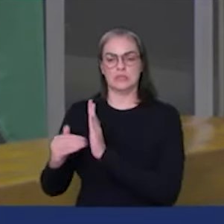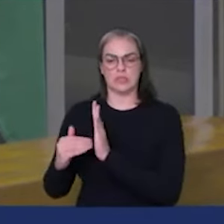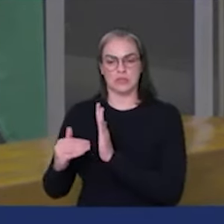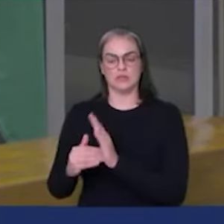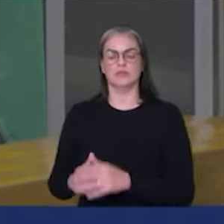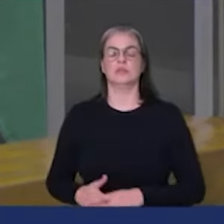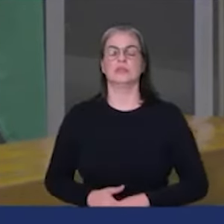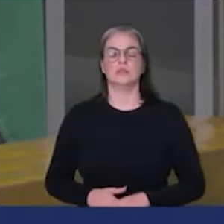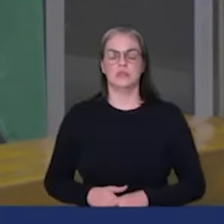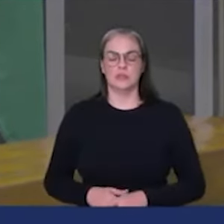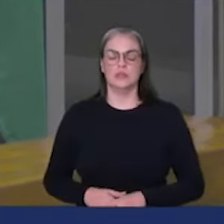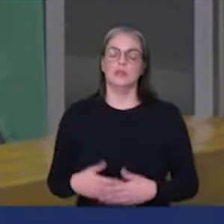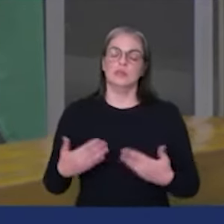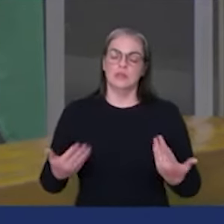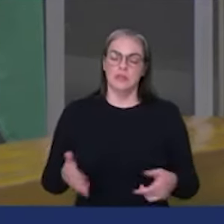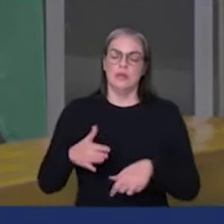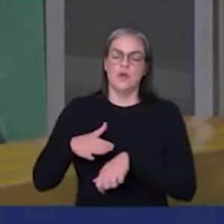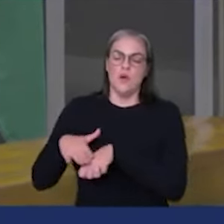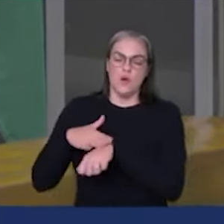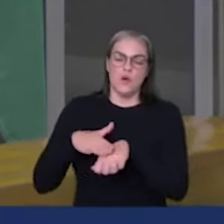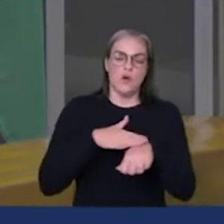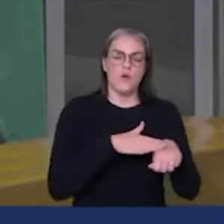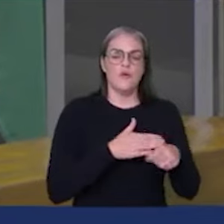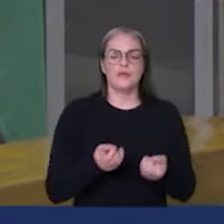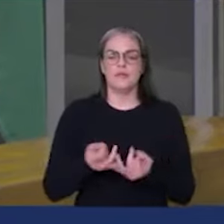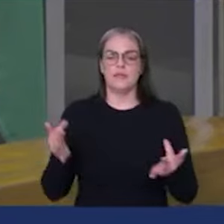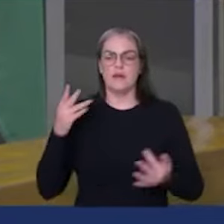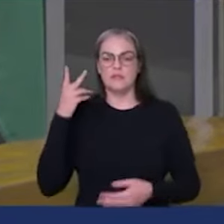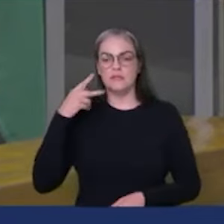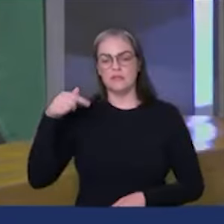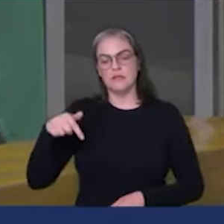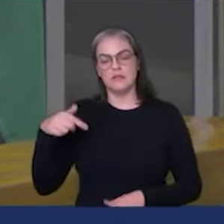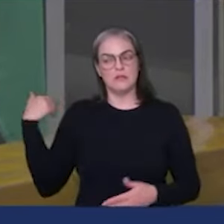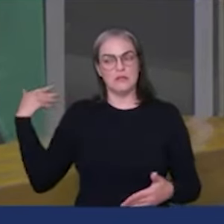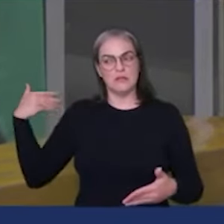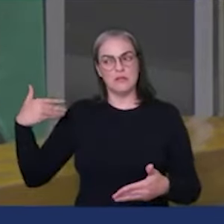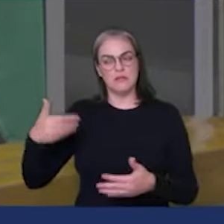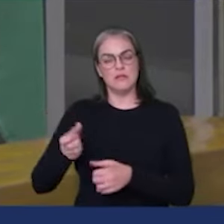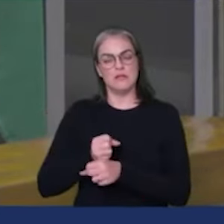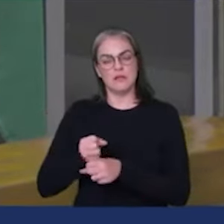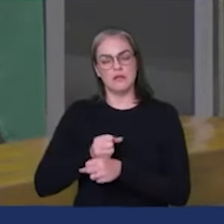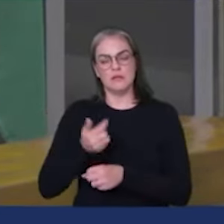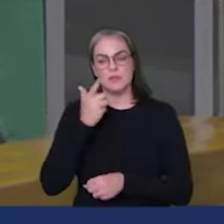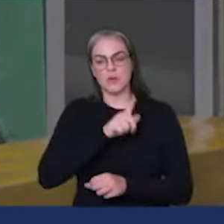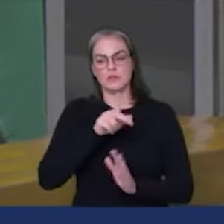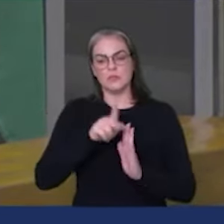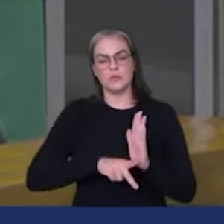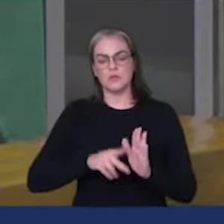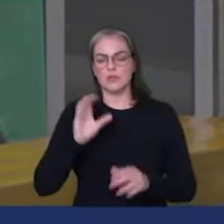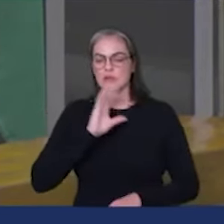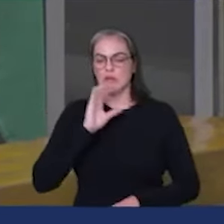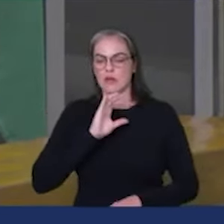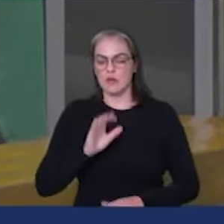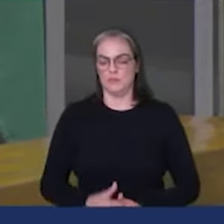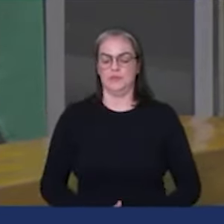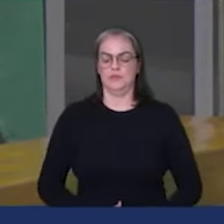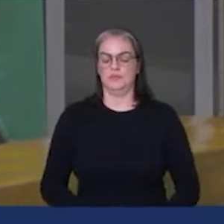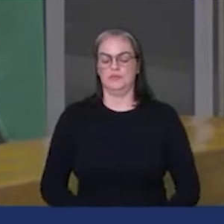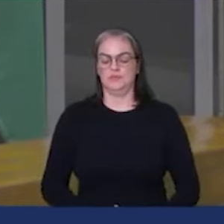como conversamos com diversos parlamentares ao longo destes anos para que os projetos seguissem o mais rápido possível.